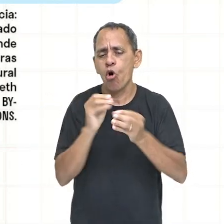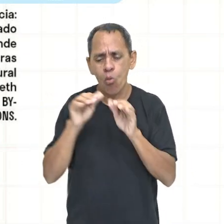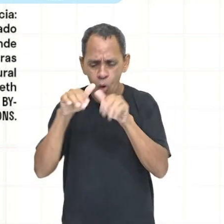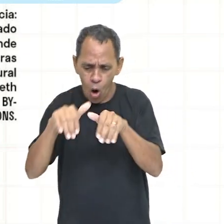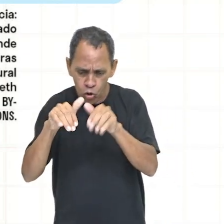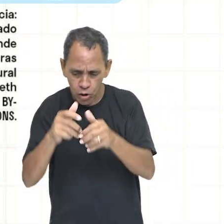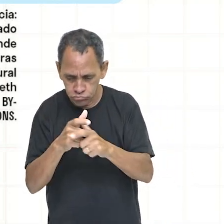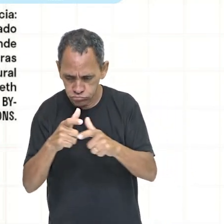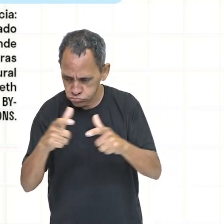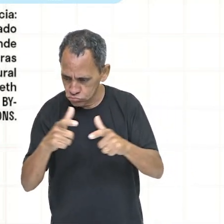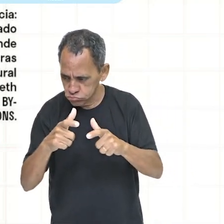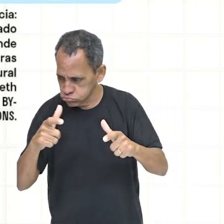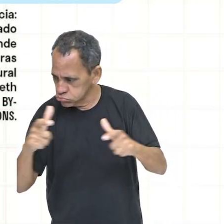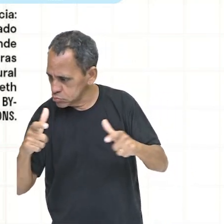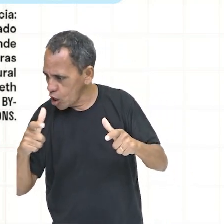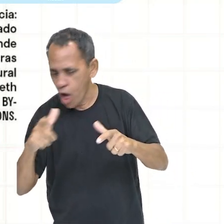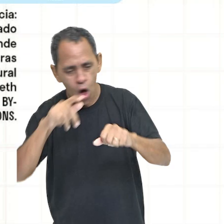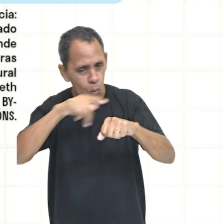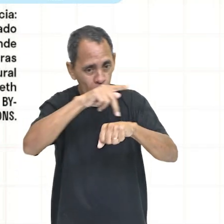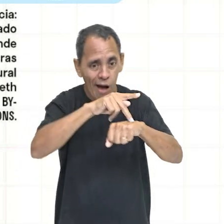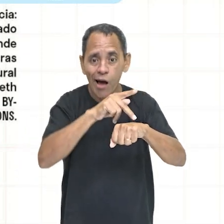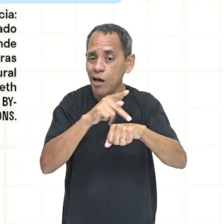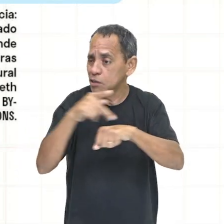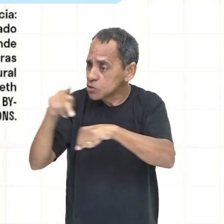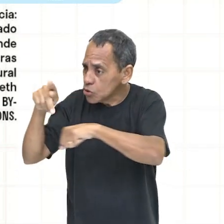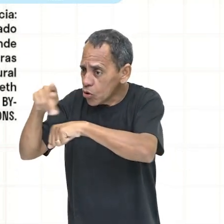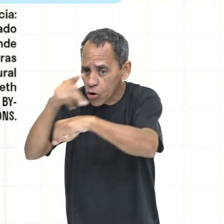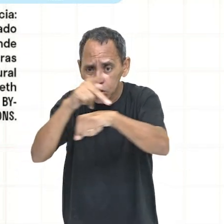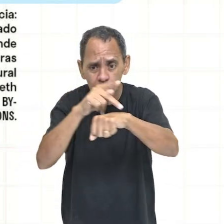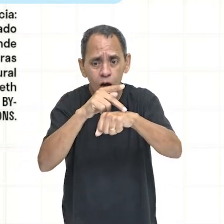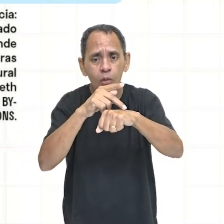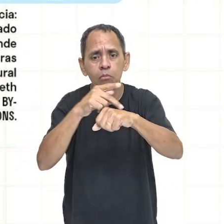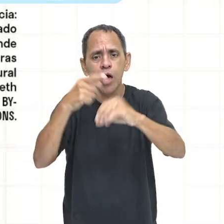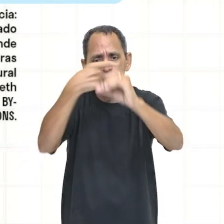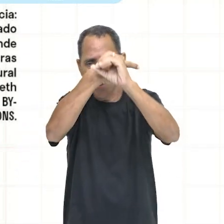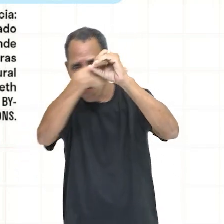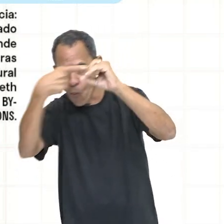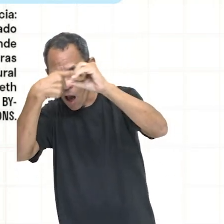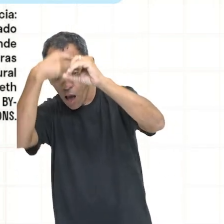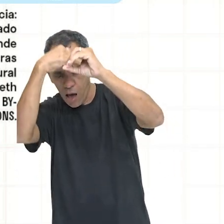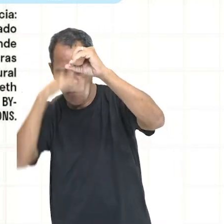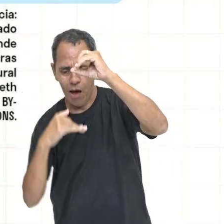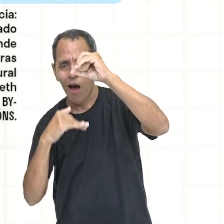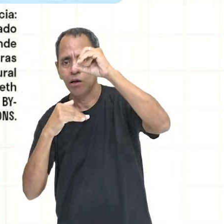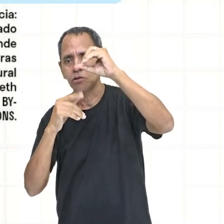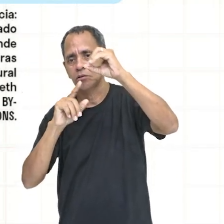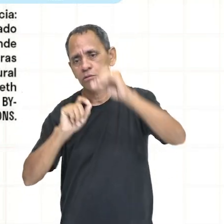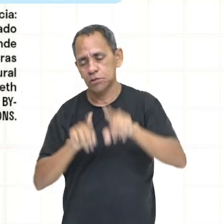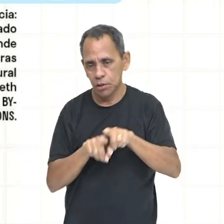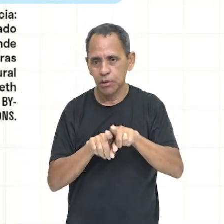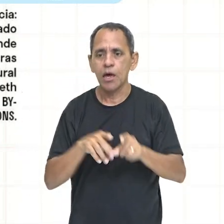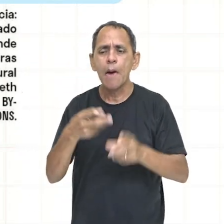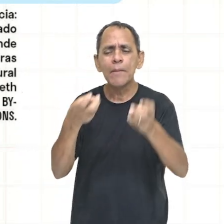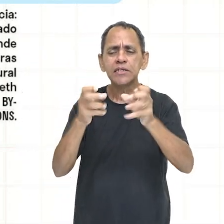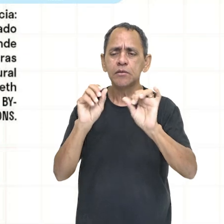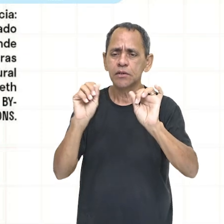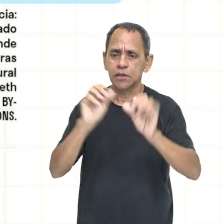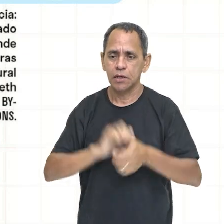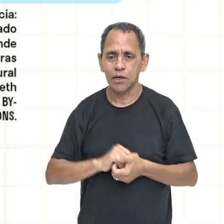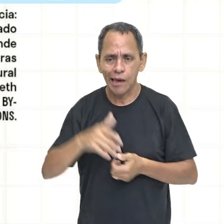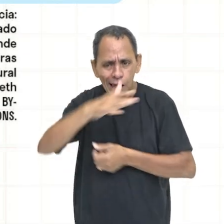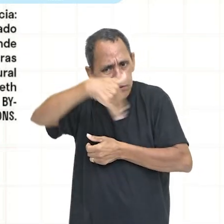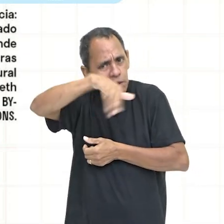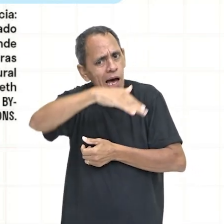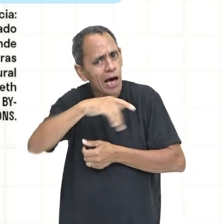outros países que estão ali, abaixo da linha do Equador, e você vai ver que esse aquífero realmente abrange uma